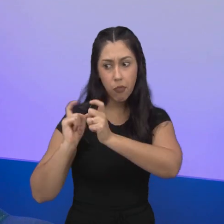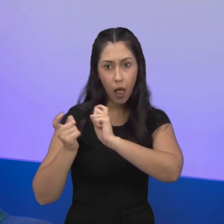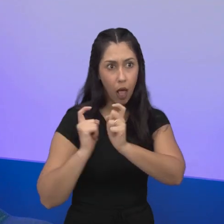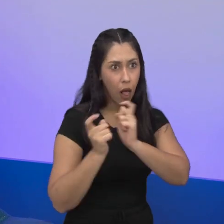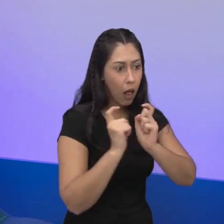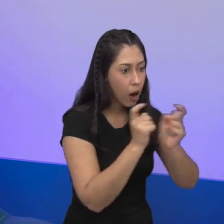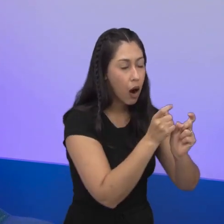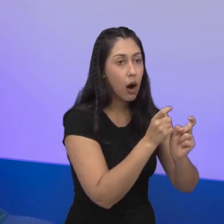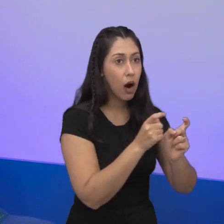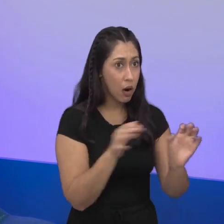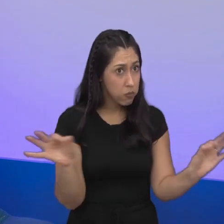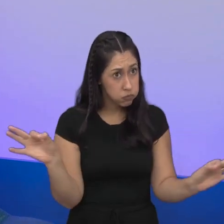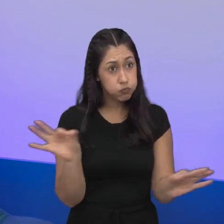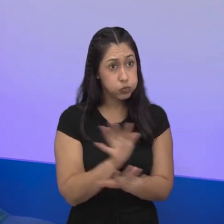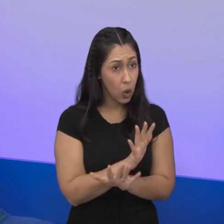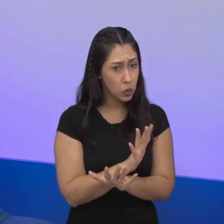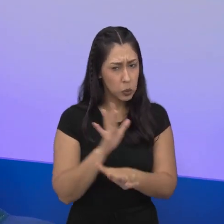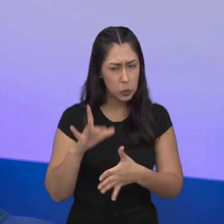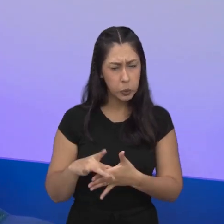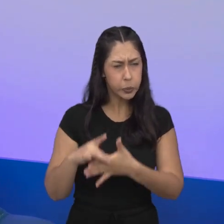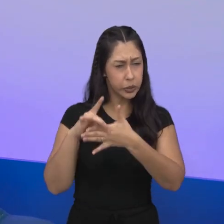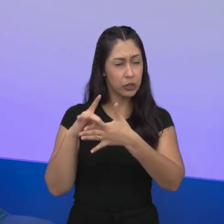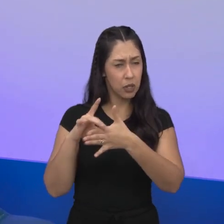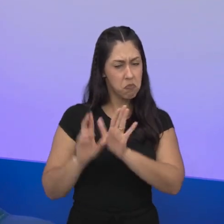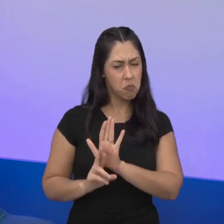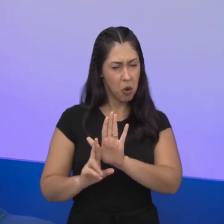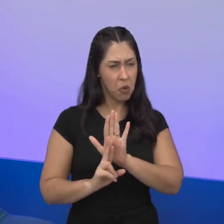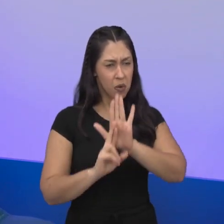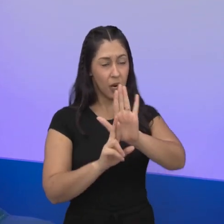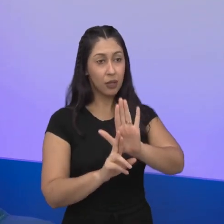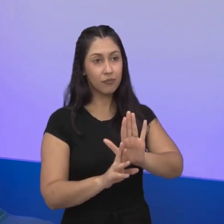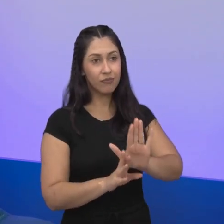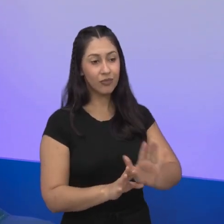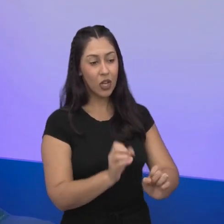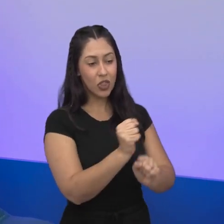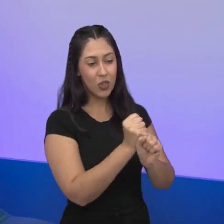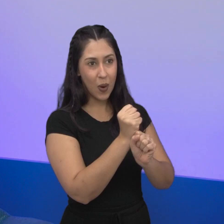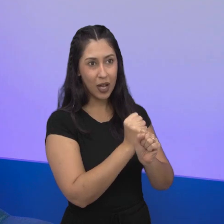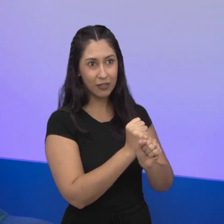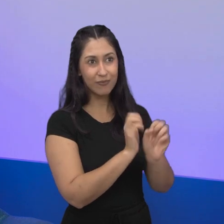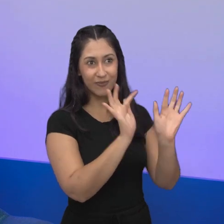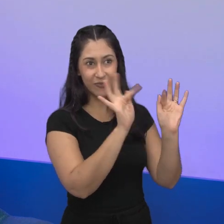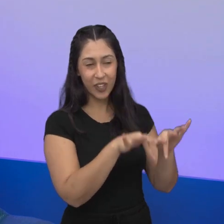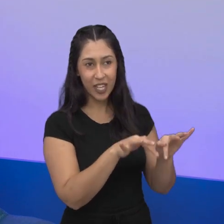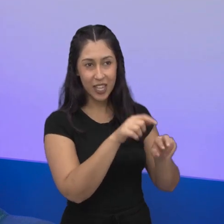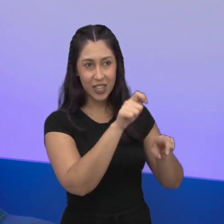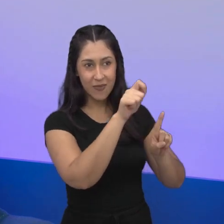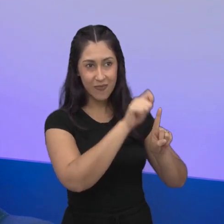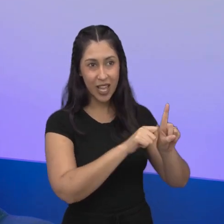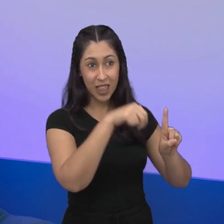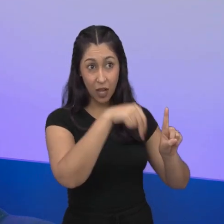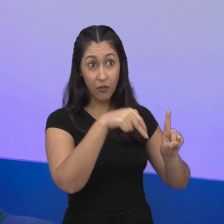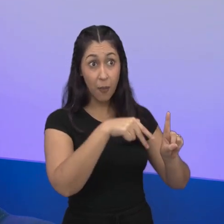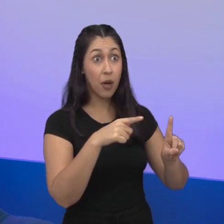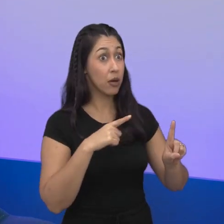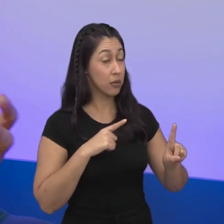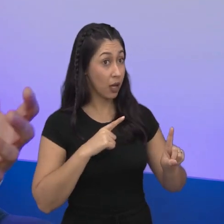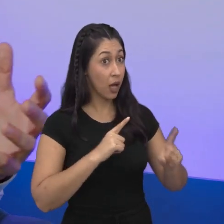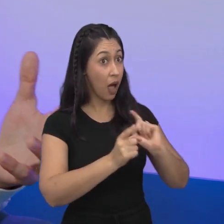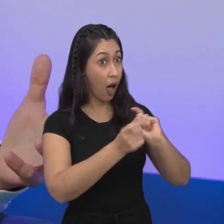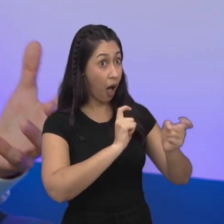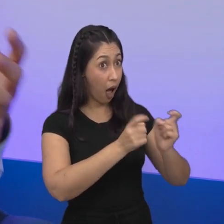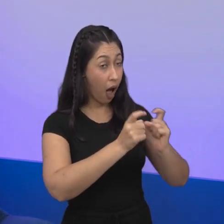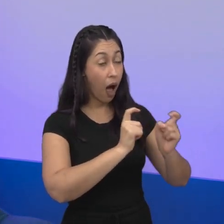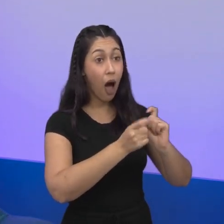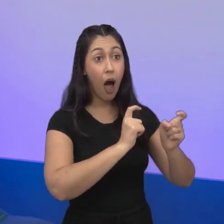acontecem com representantes de todos esses países, aí sim, no final do ano, em novembro, vai acontecer a reunião de cúpula, que é a